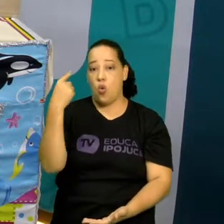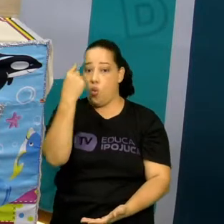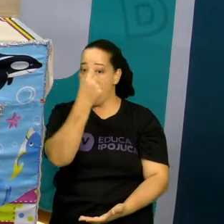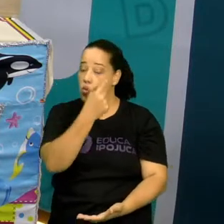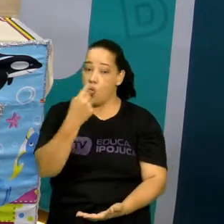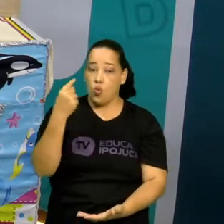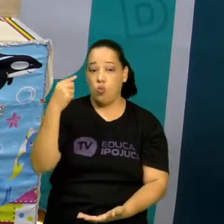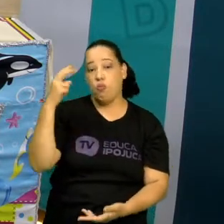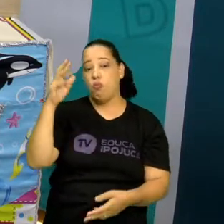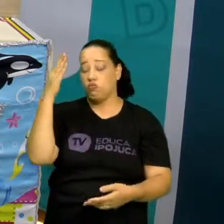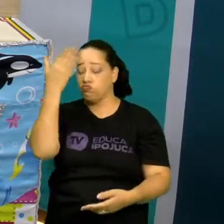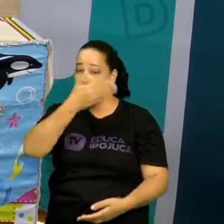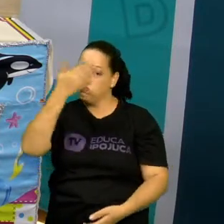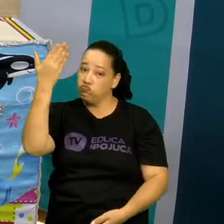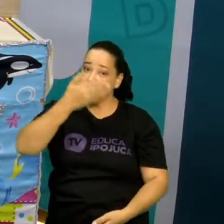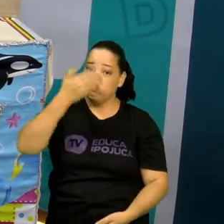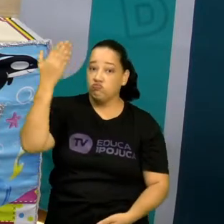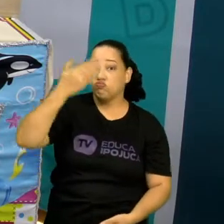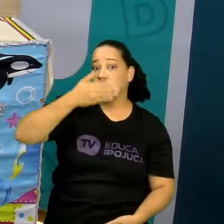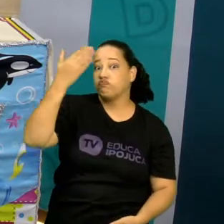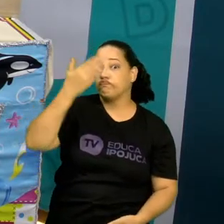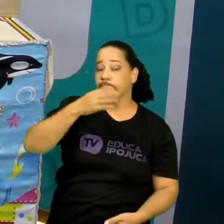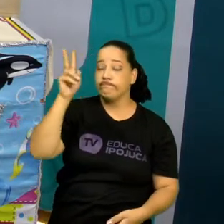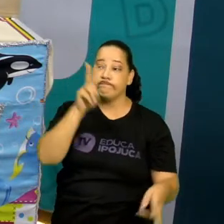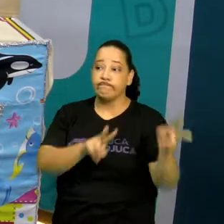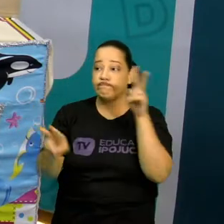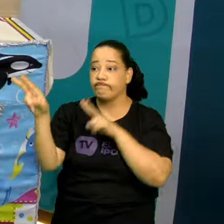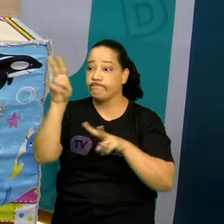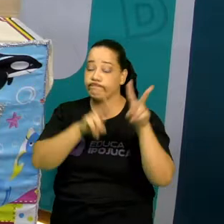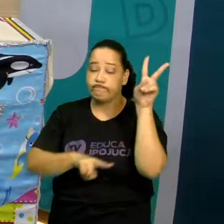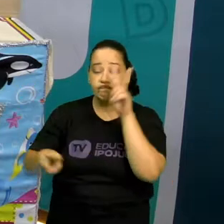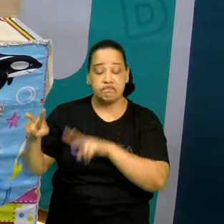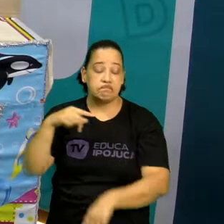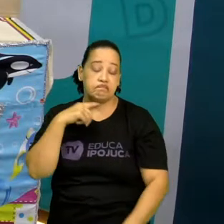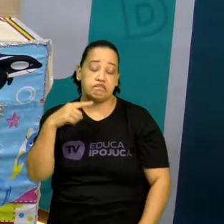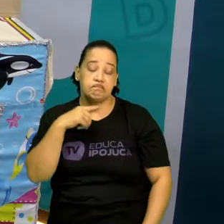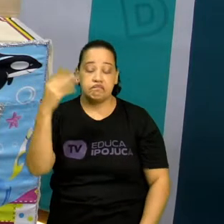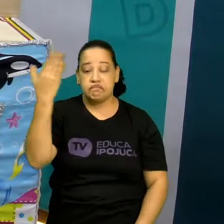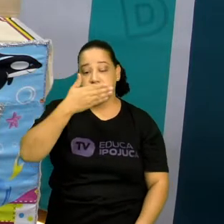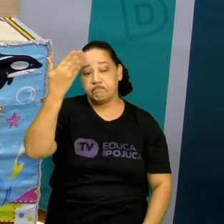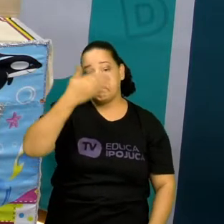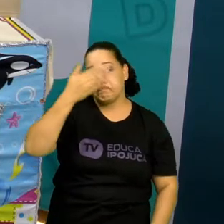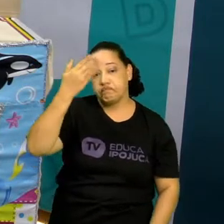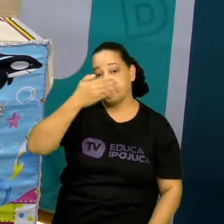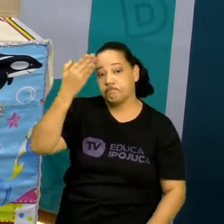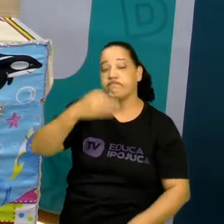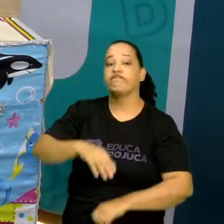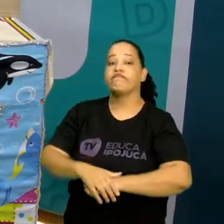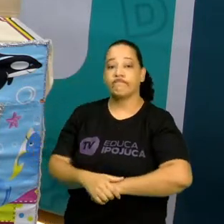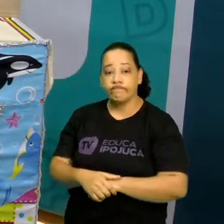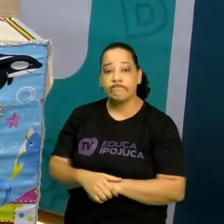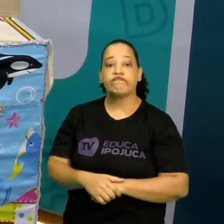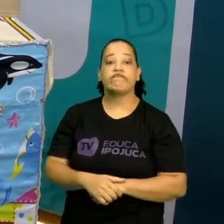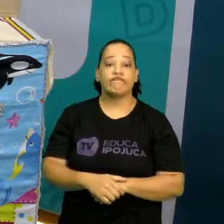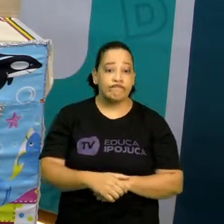mais cego cego leiturinha e tu acredita ao bichinho